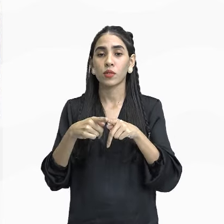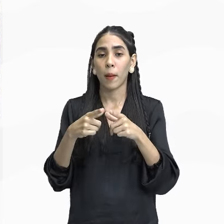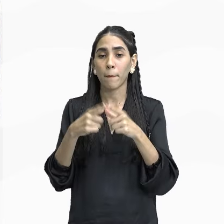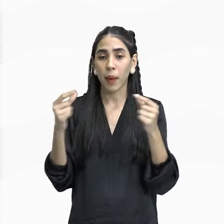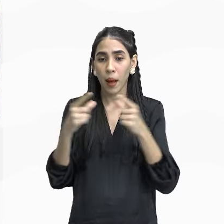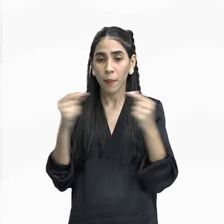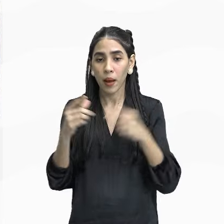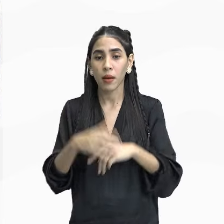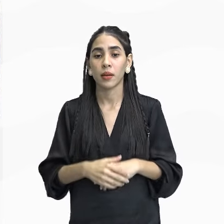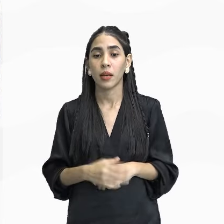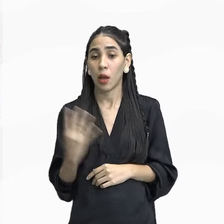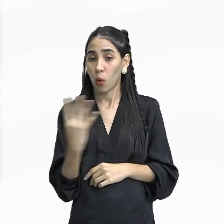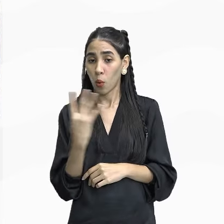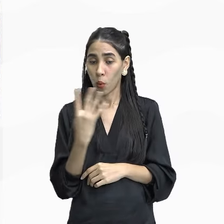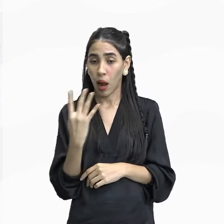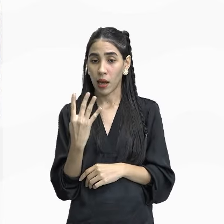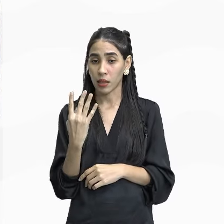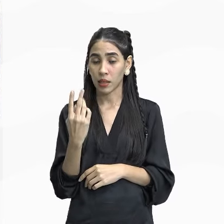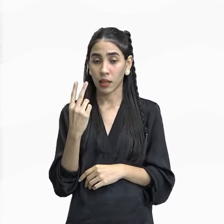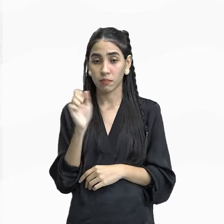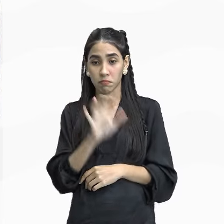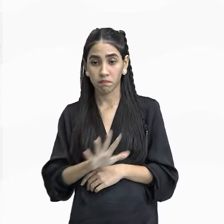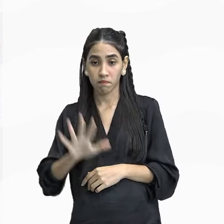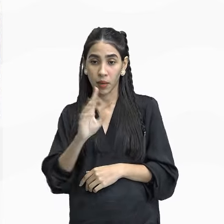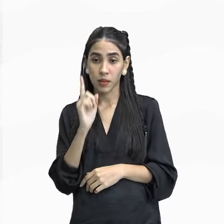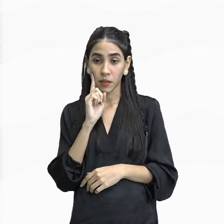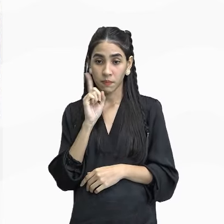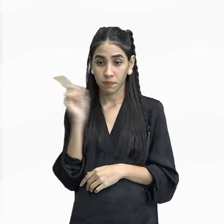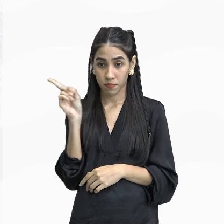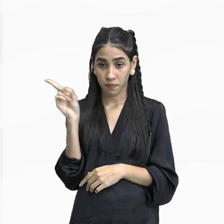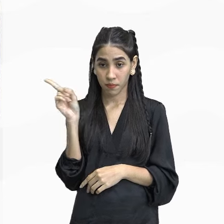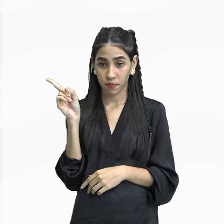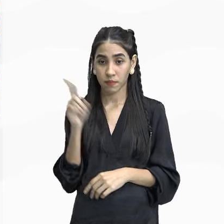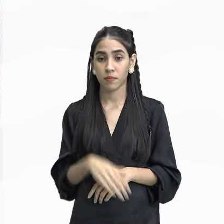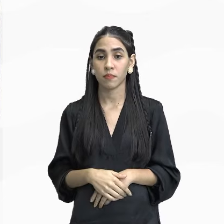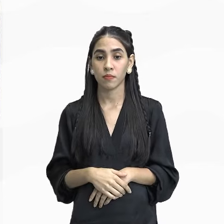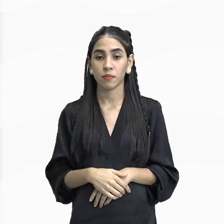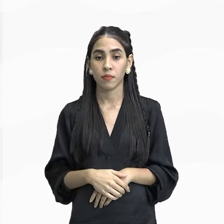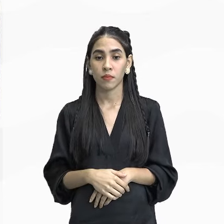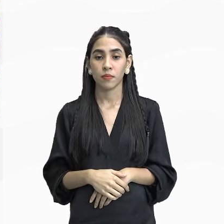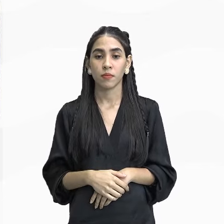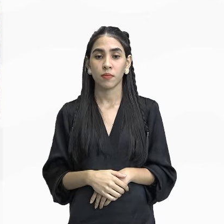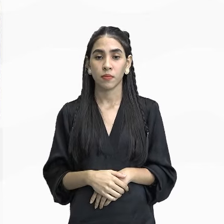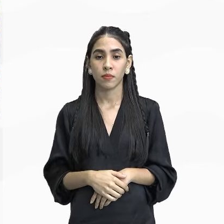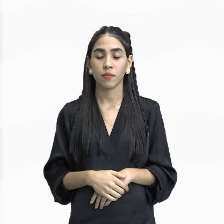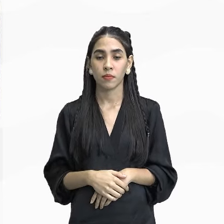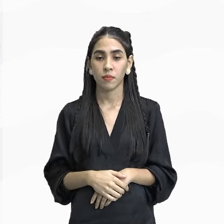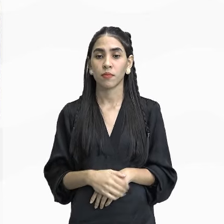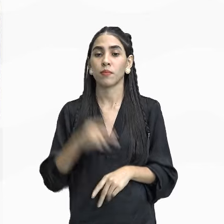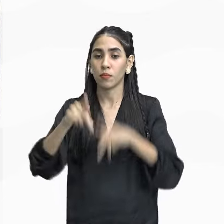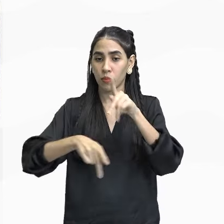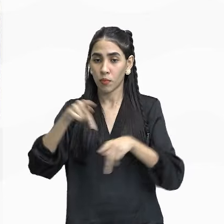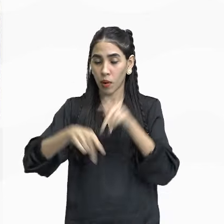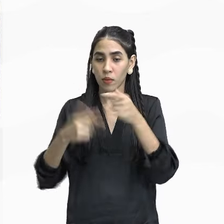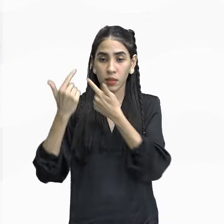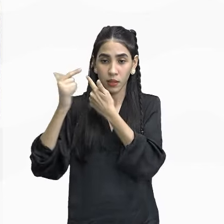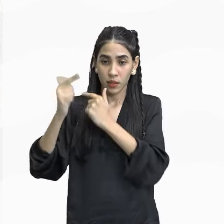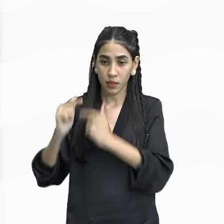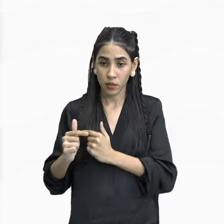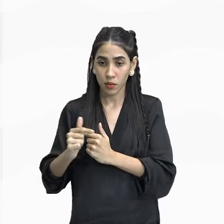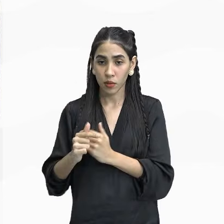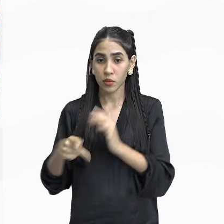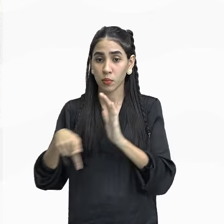e a quarta imagem que vocês veem neste mosaico são os pomeranos. Também são povos tradicionais